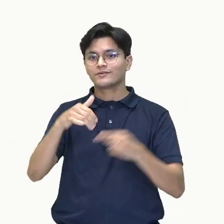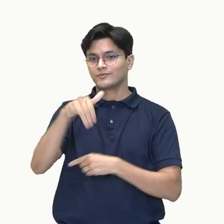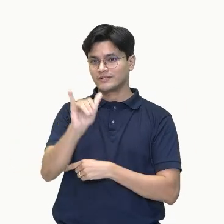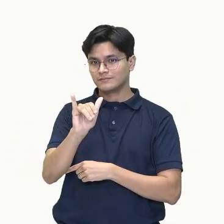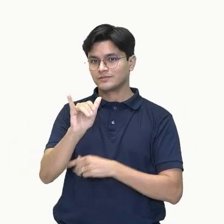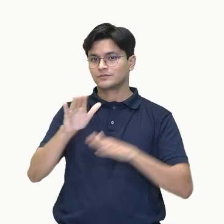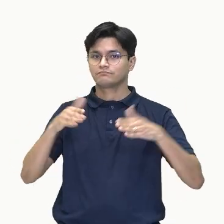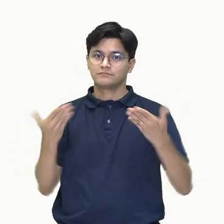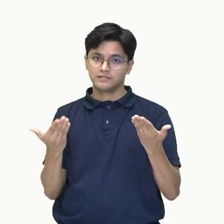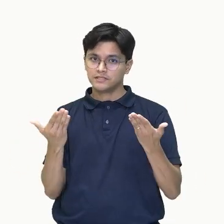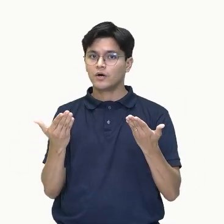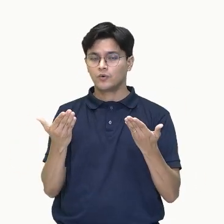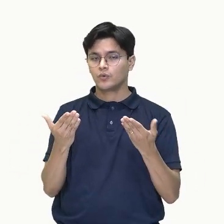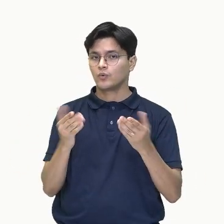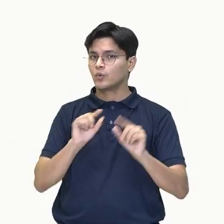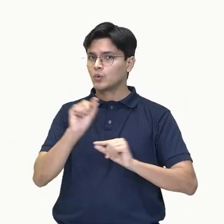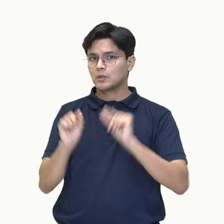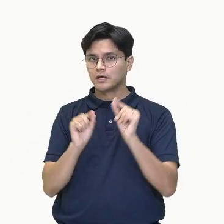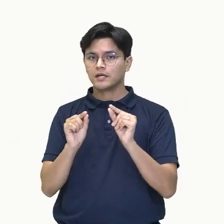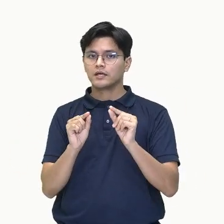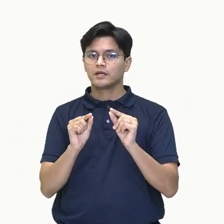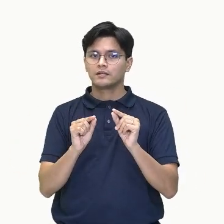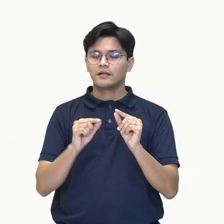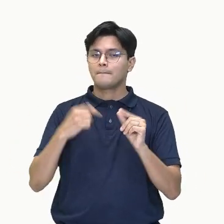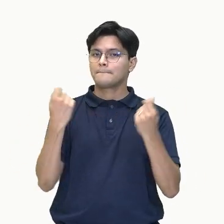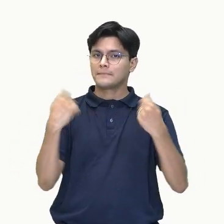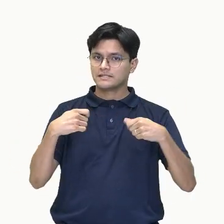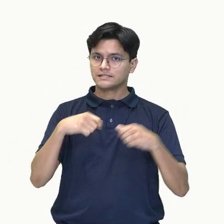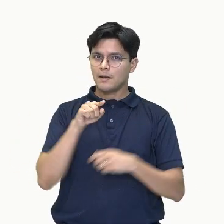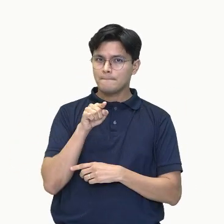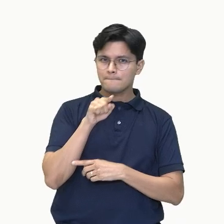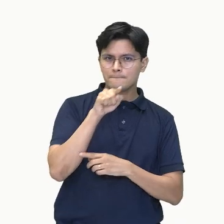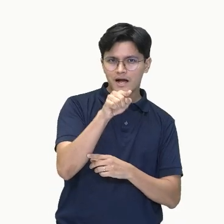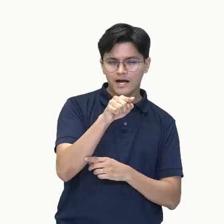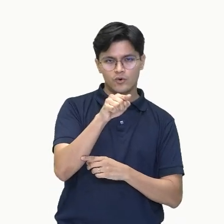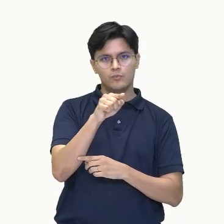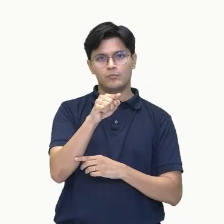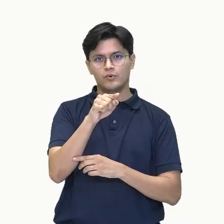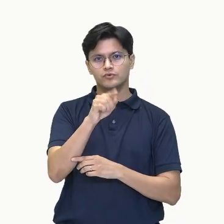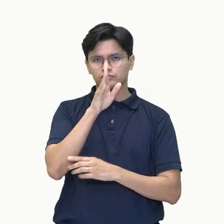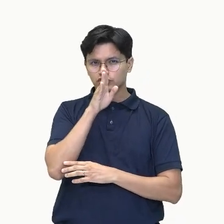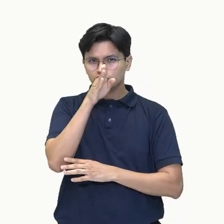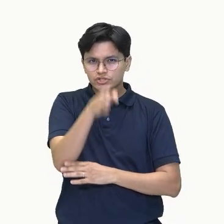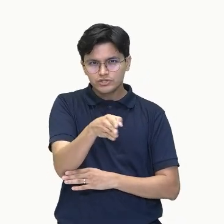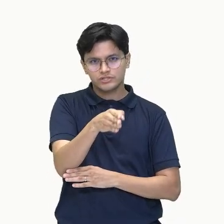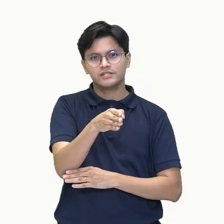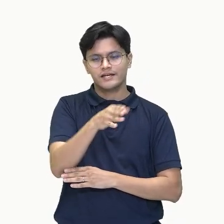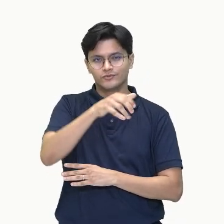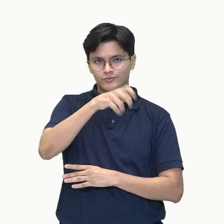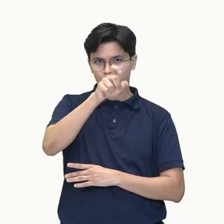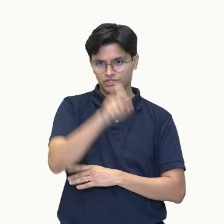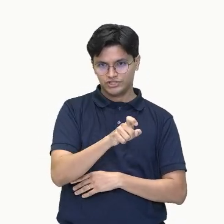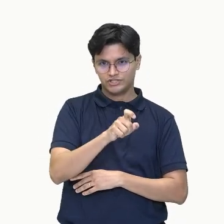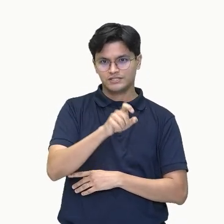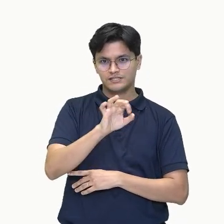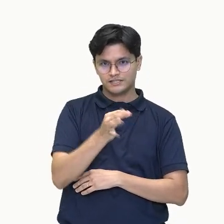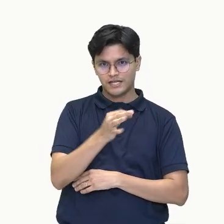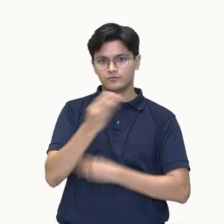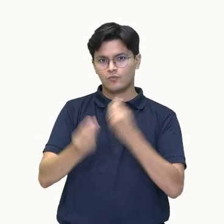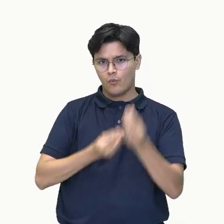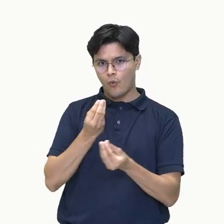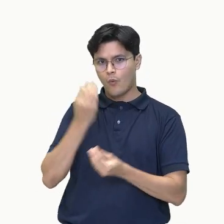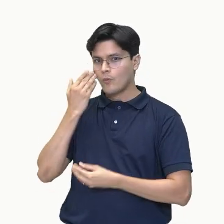lugar, então ele está aí no eixo X. Venho aqui e marco o 5, 0. O